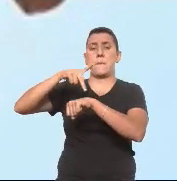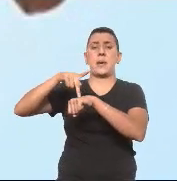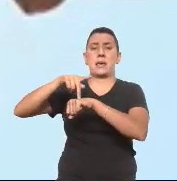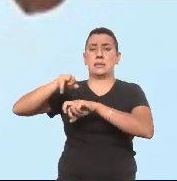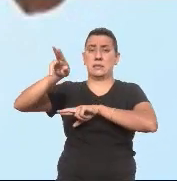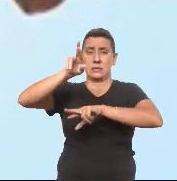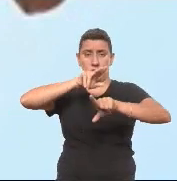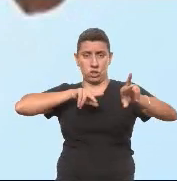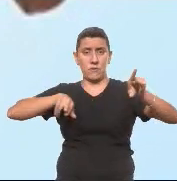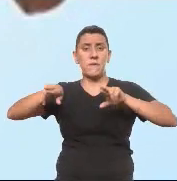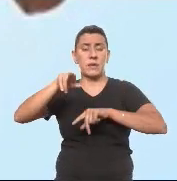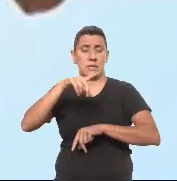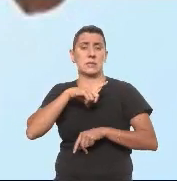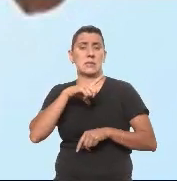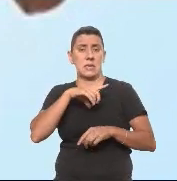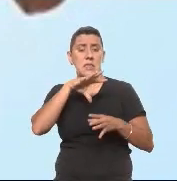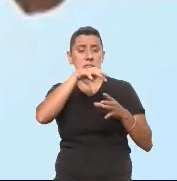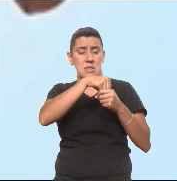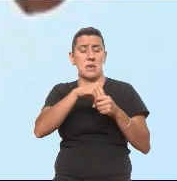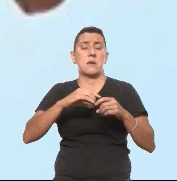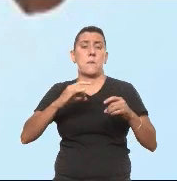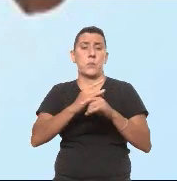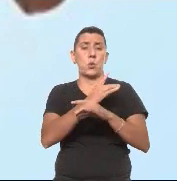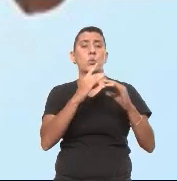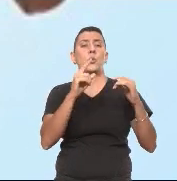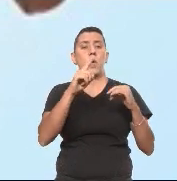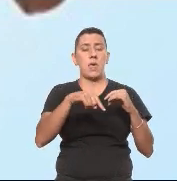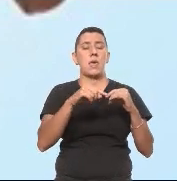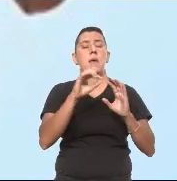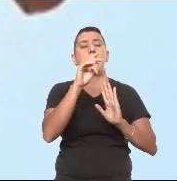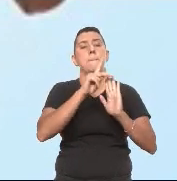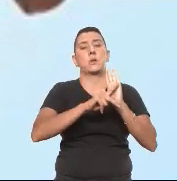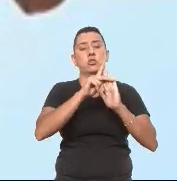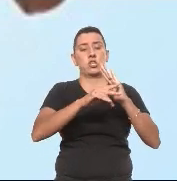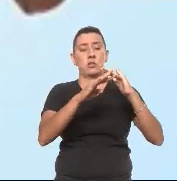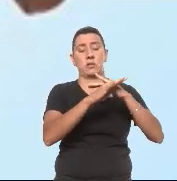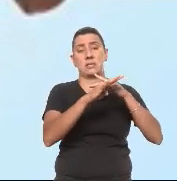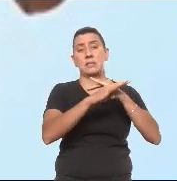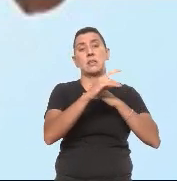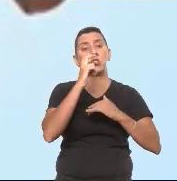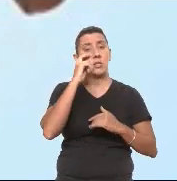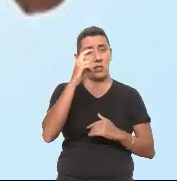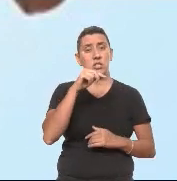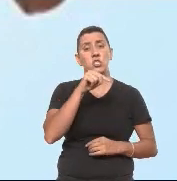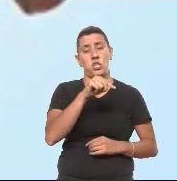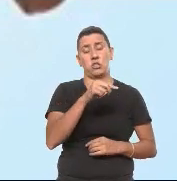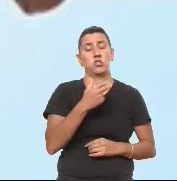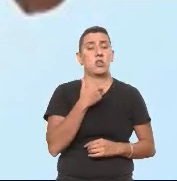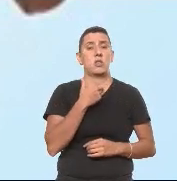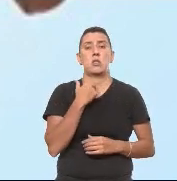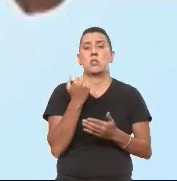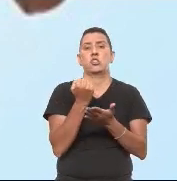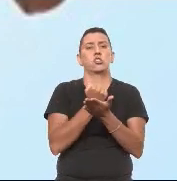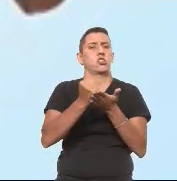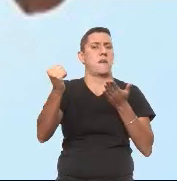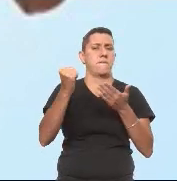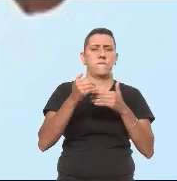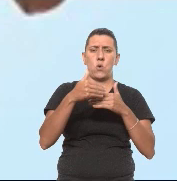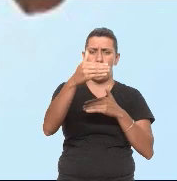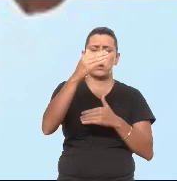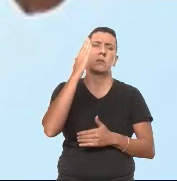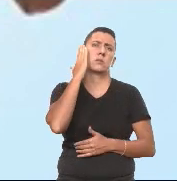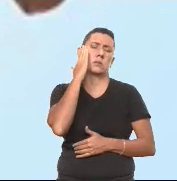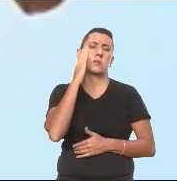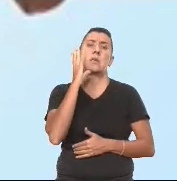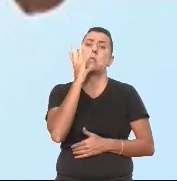e eu acho que essa é um caminho sem volta a gente sabe que é um um caminho longo a ser